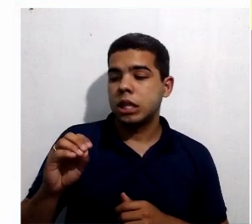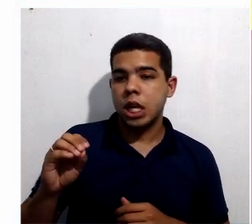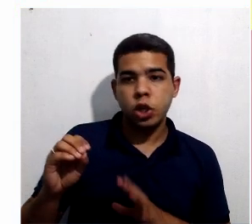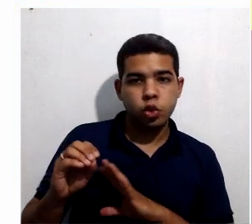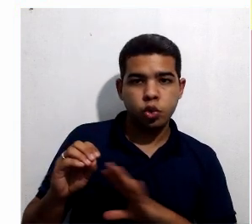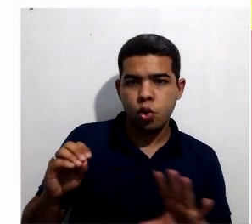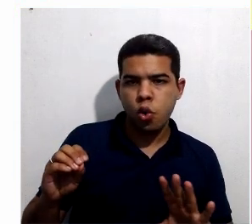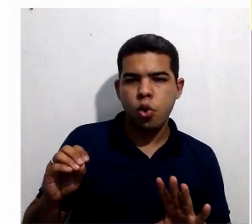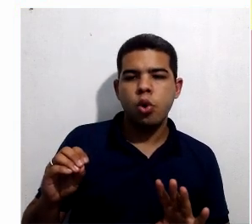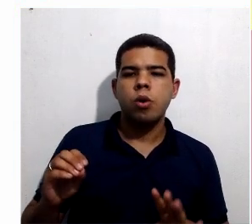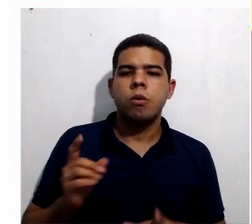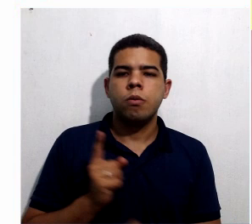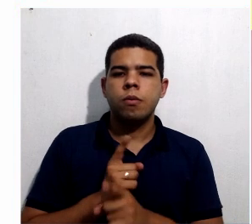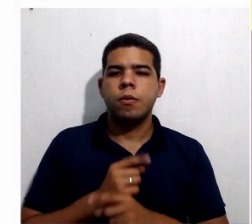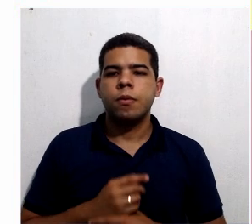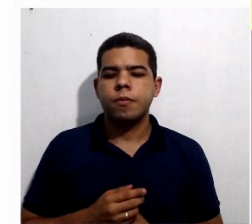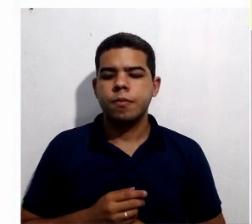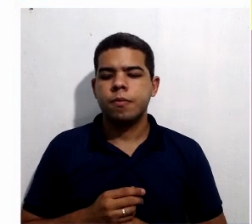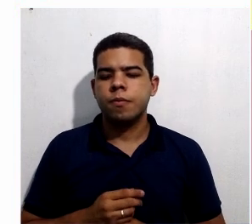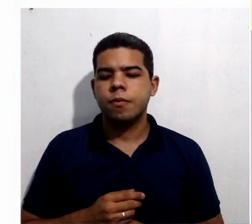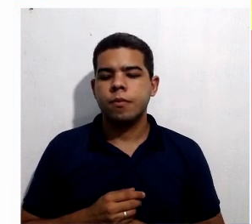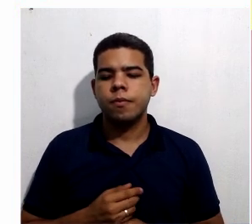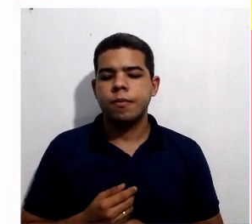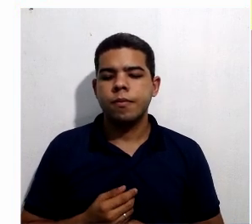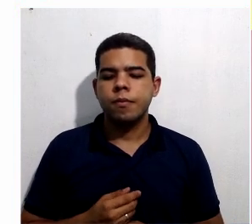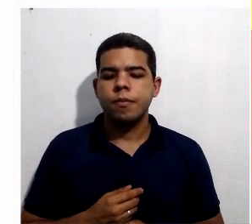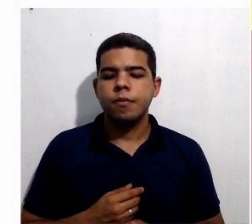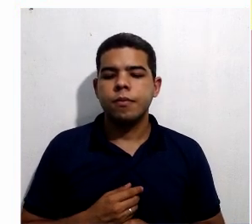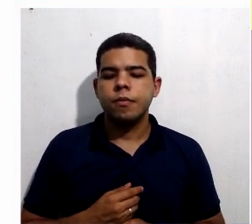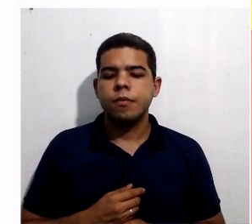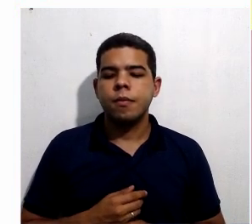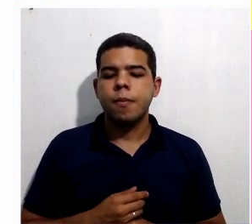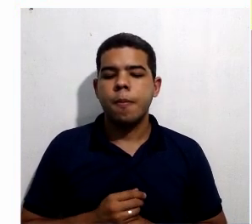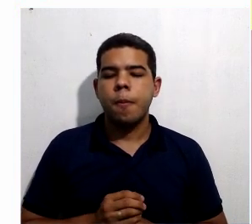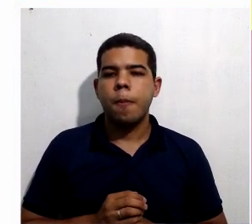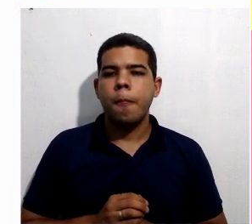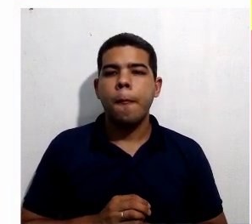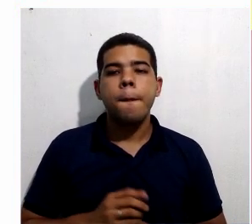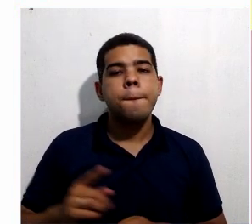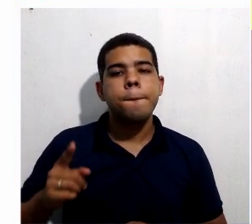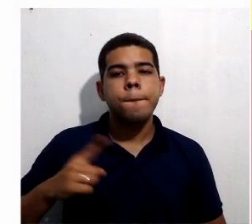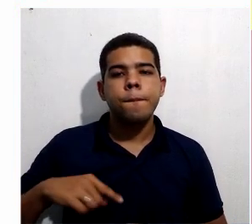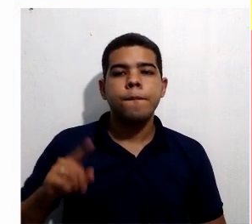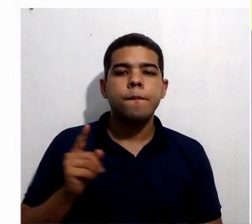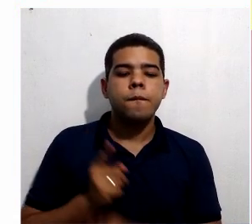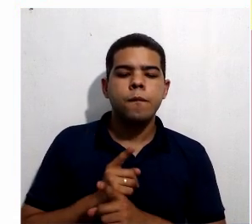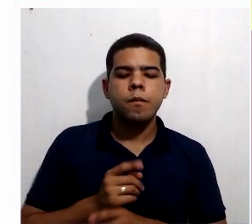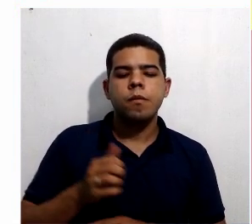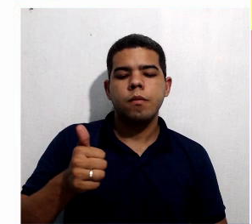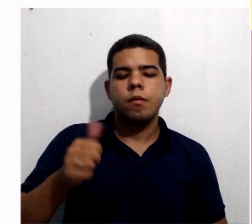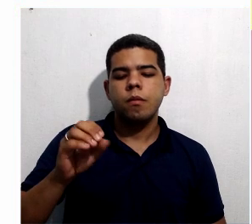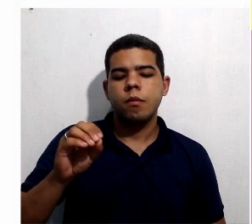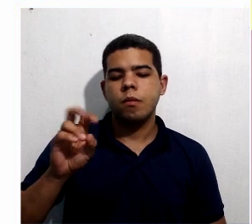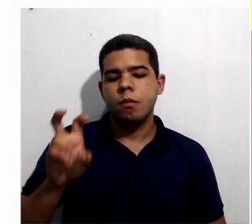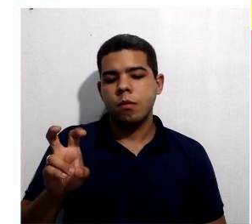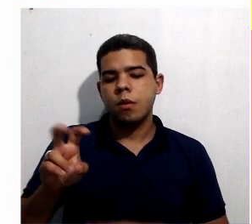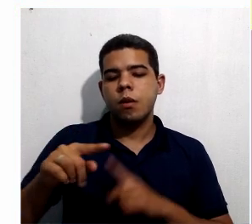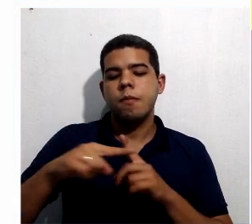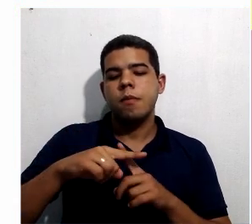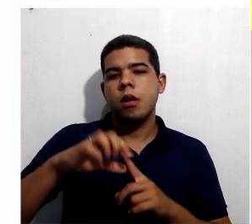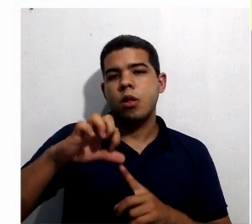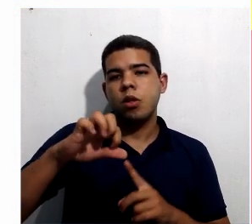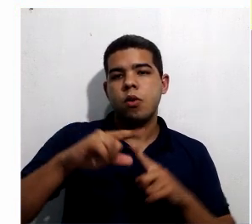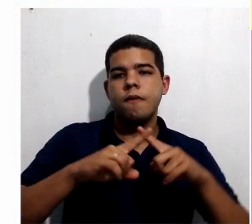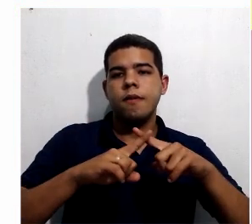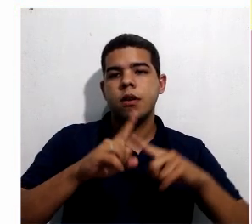por aqui mesmo. Não vamos subir muito nesse andar, não. Então, no décimo termo, no décimo andar, teremos 105